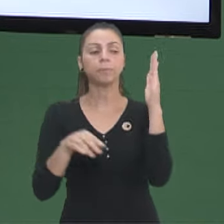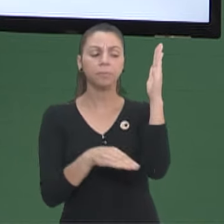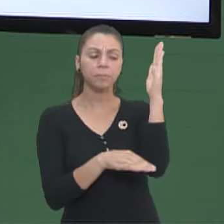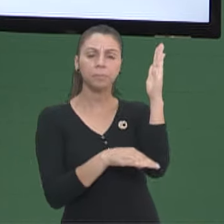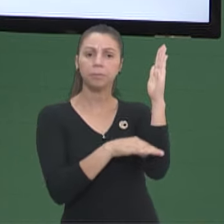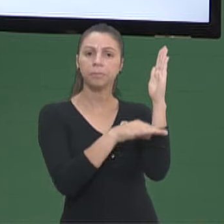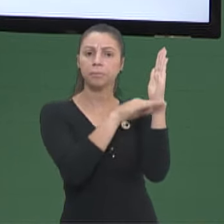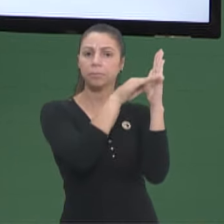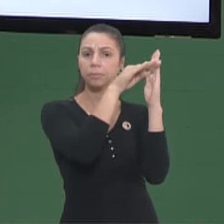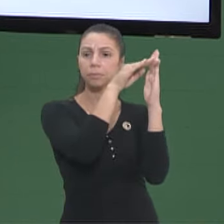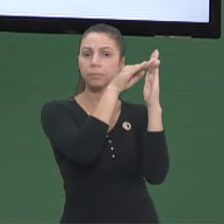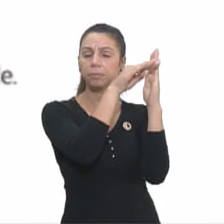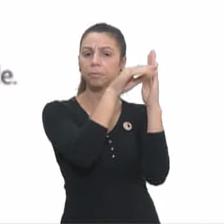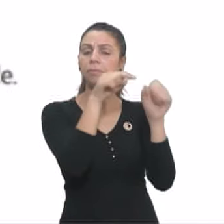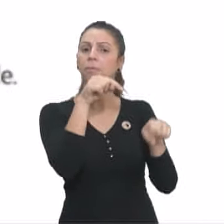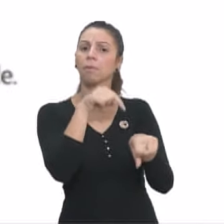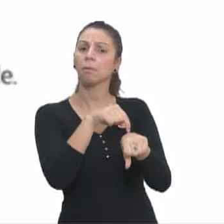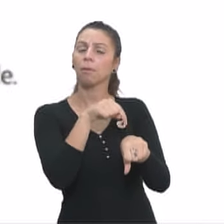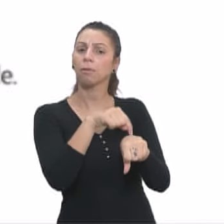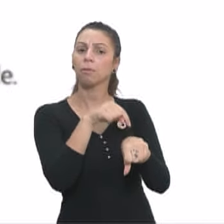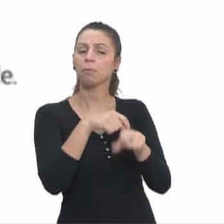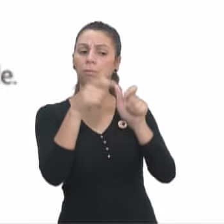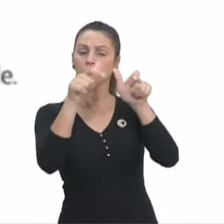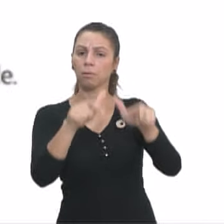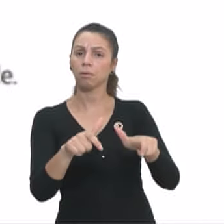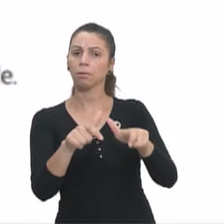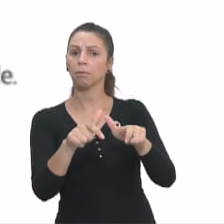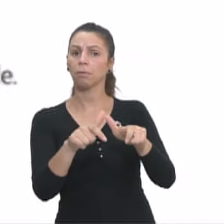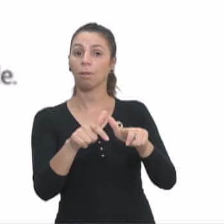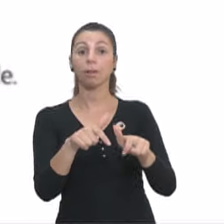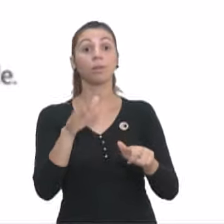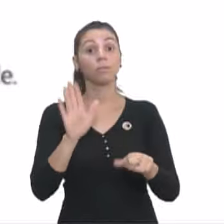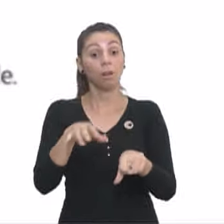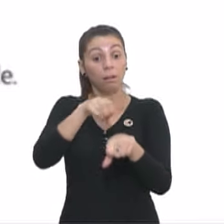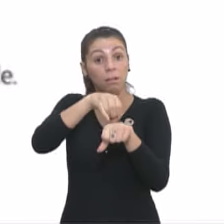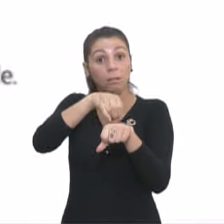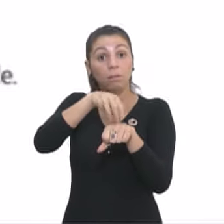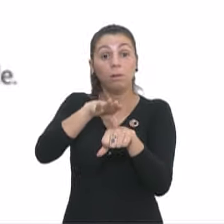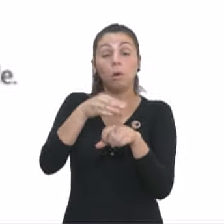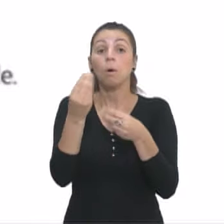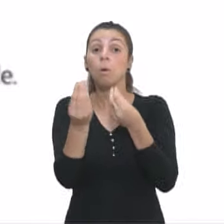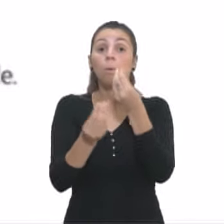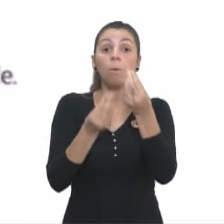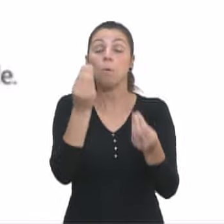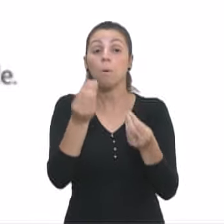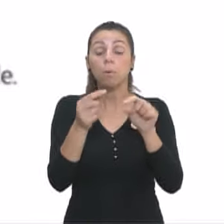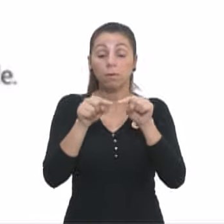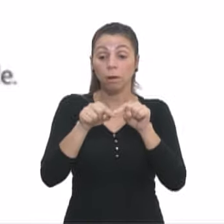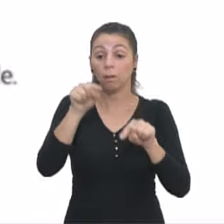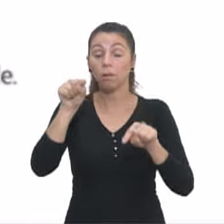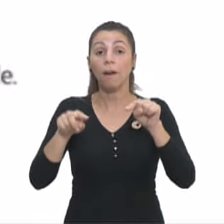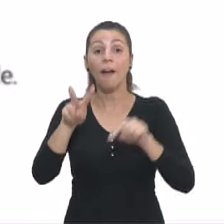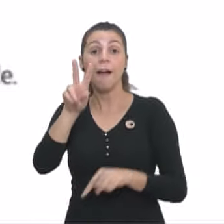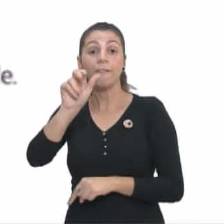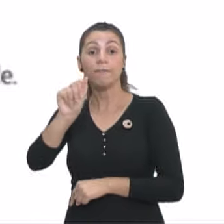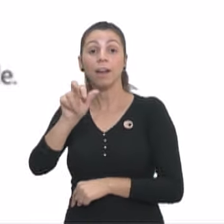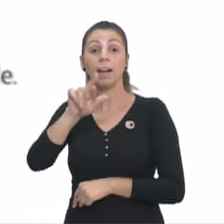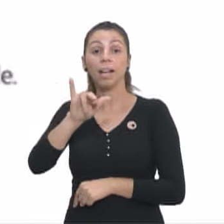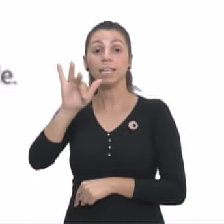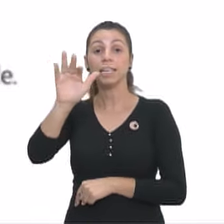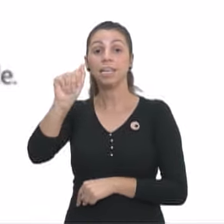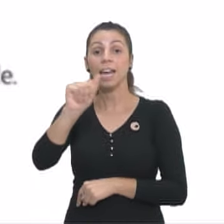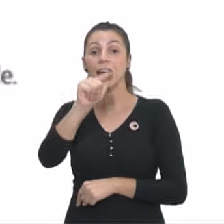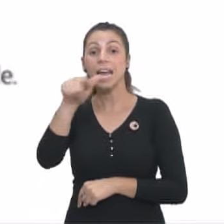um determinado período de tempo, vamos fazer. Já deu a dica, como é que a gente faz uma variação? Temperatura